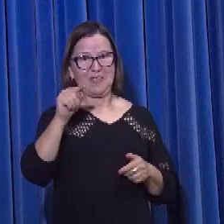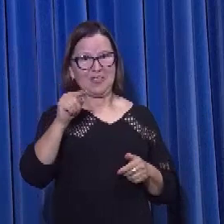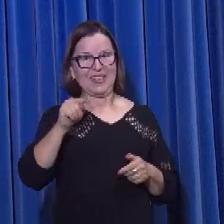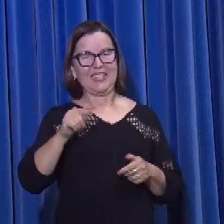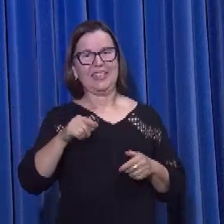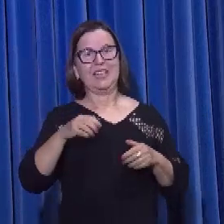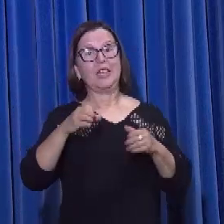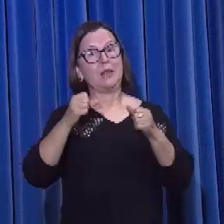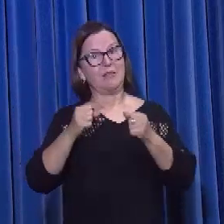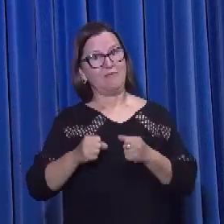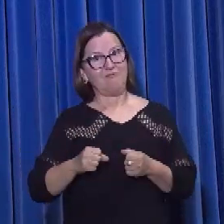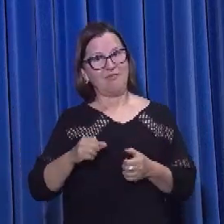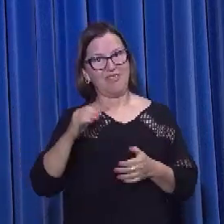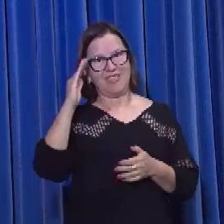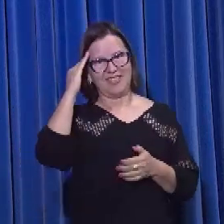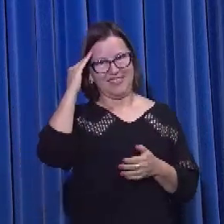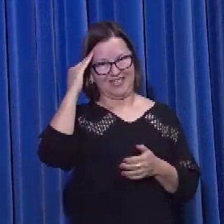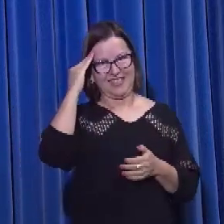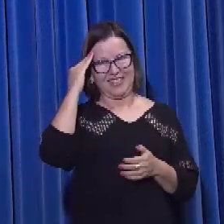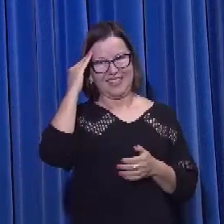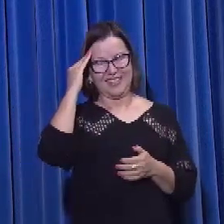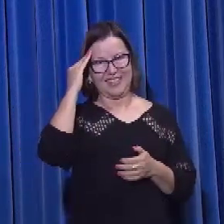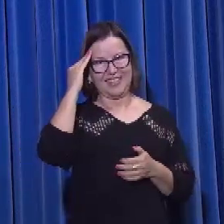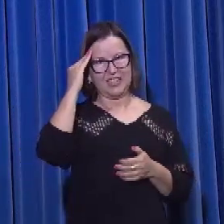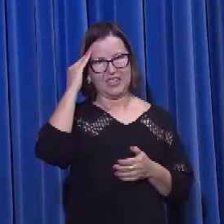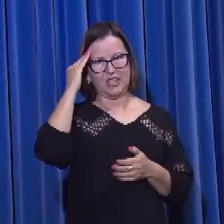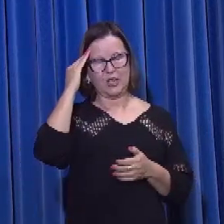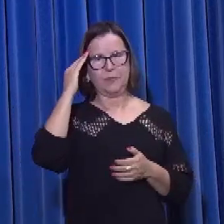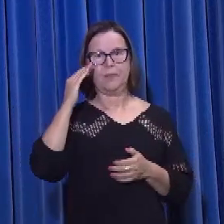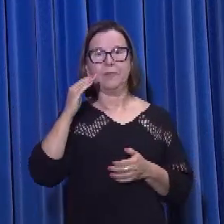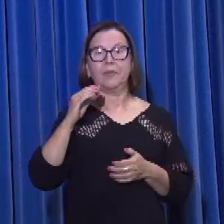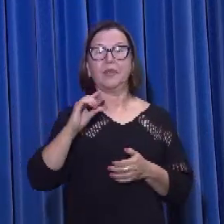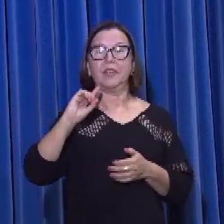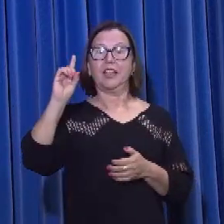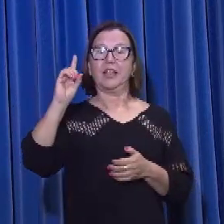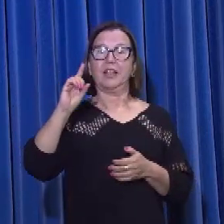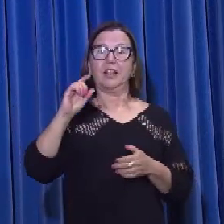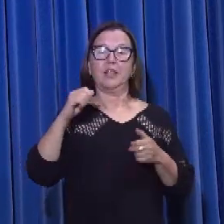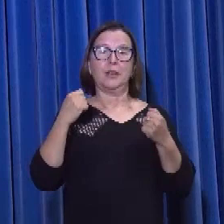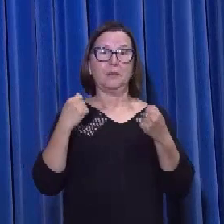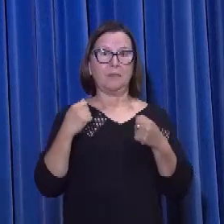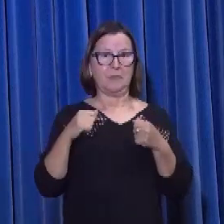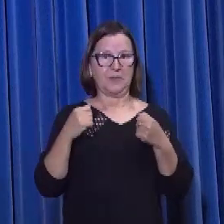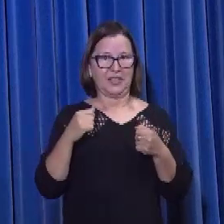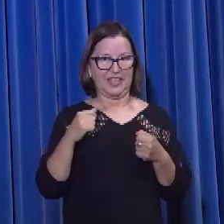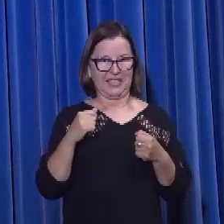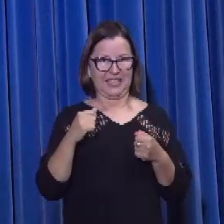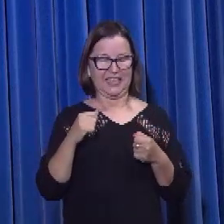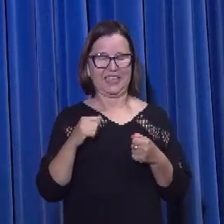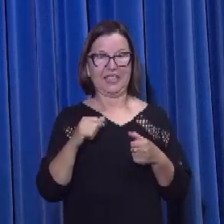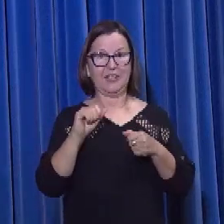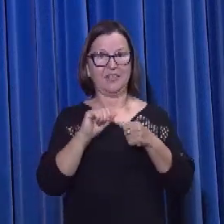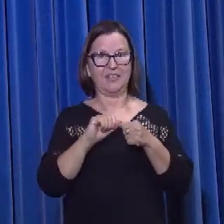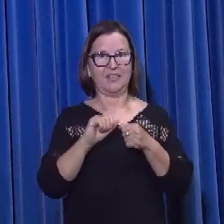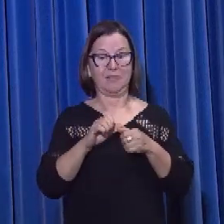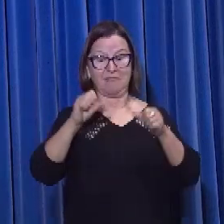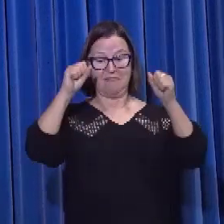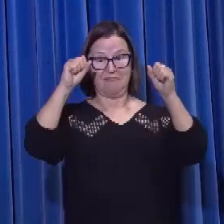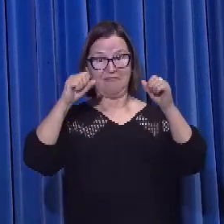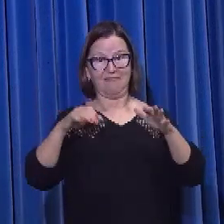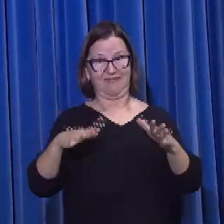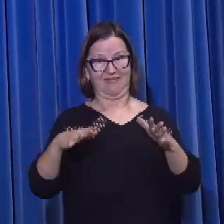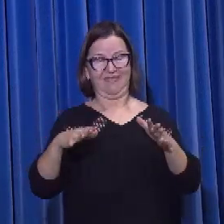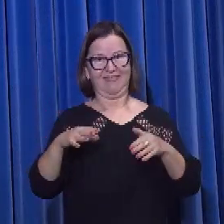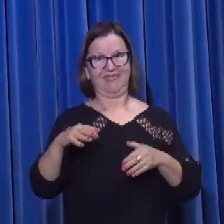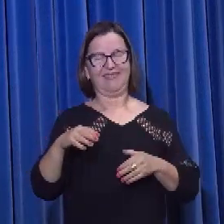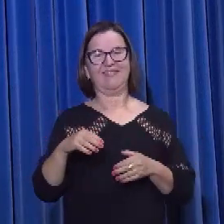e compreender, ouvir, Ele precisa fazer algo na sua vida. Isso nós chamamos de um milagre que Deus faz. Tem a